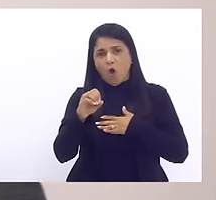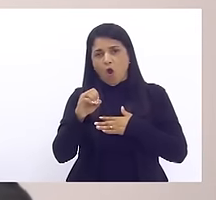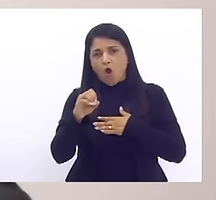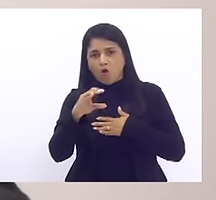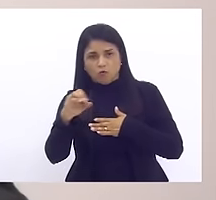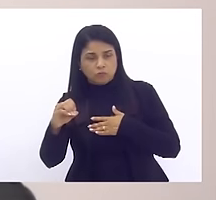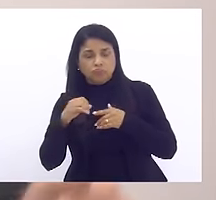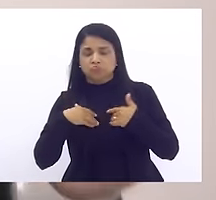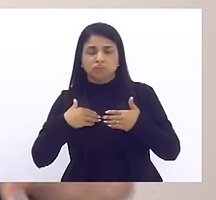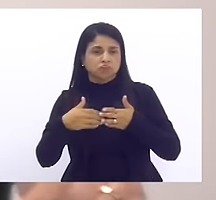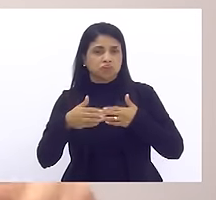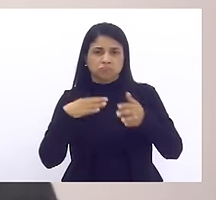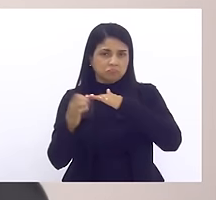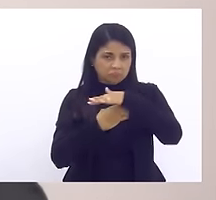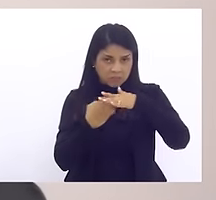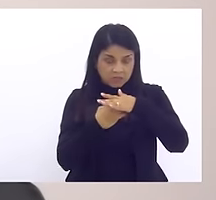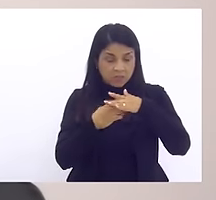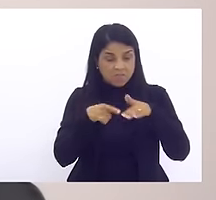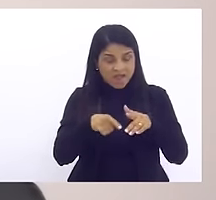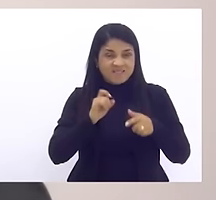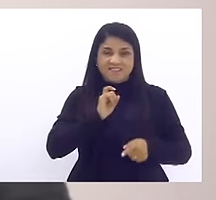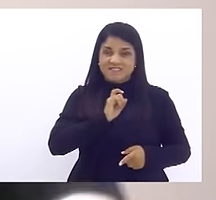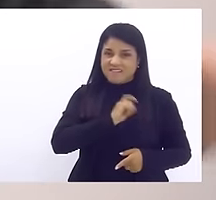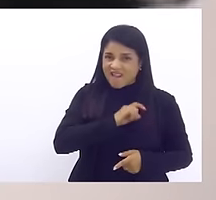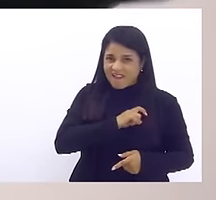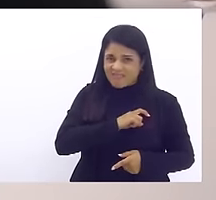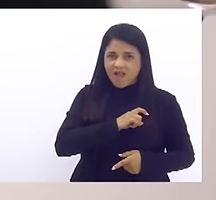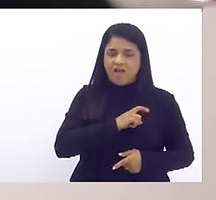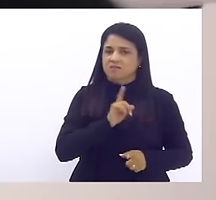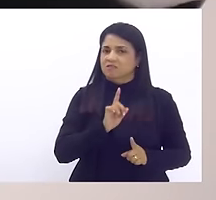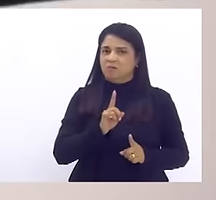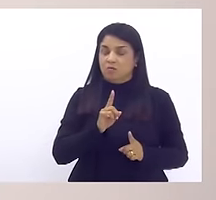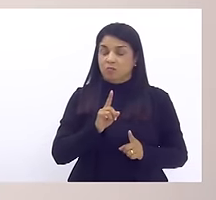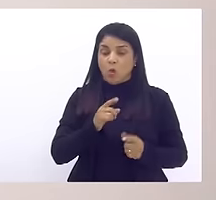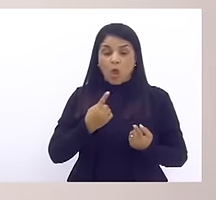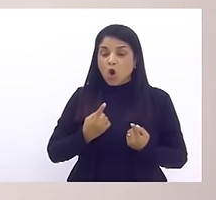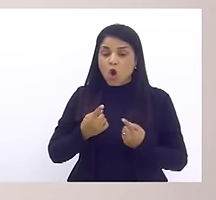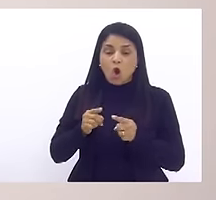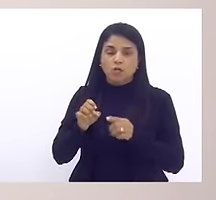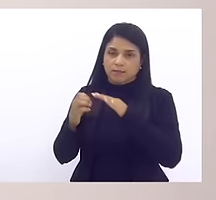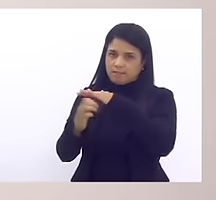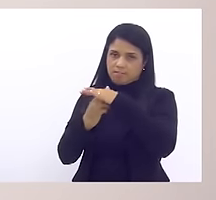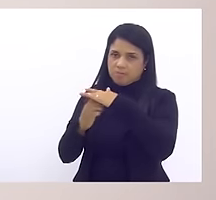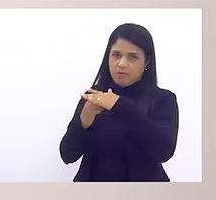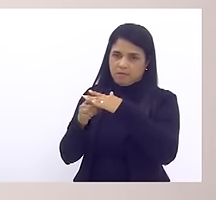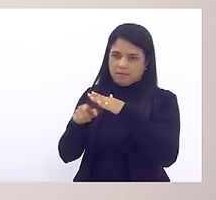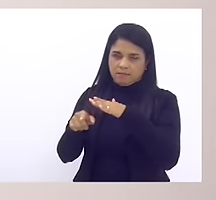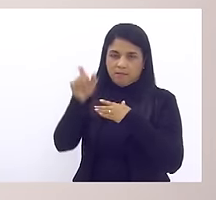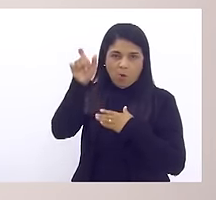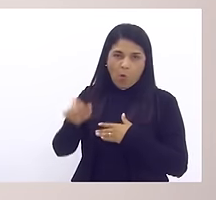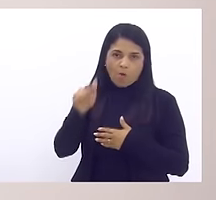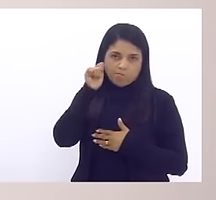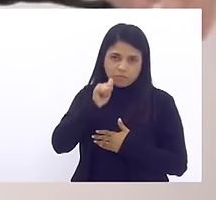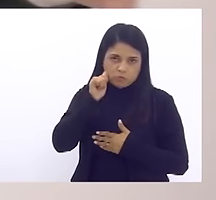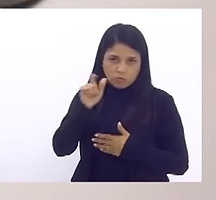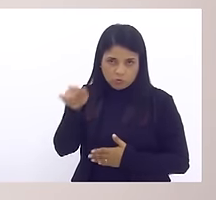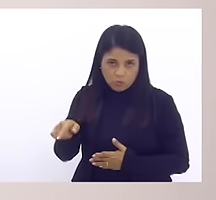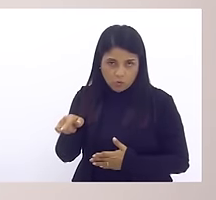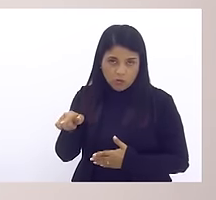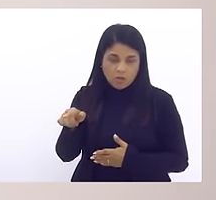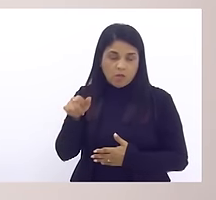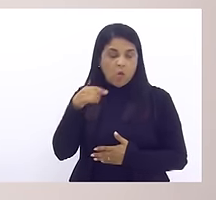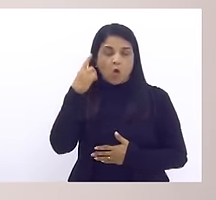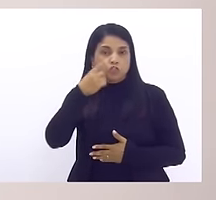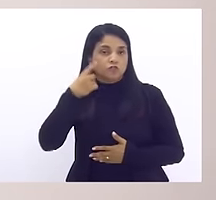presenciamos essa é a nossa indignação não é contra a empresa não é contra Dora falando de tal né enquanto o advogado é